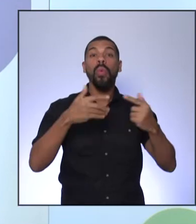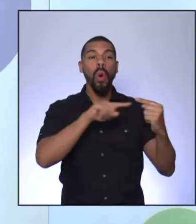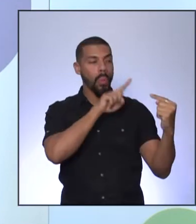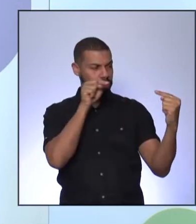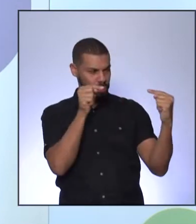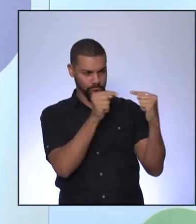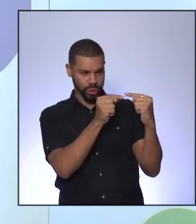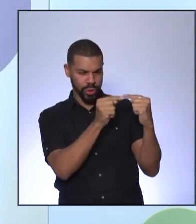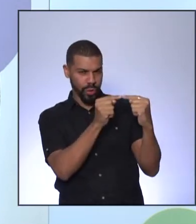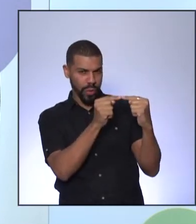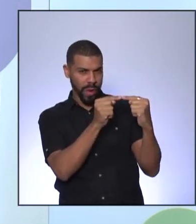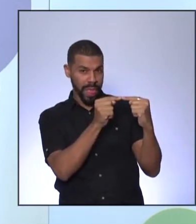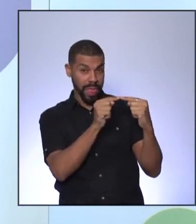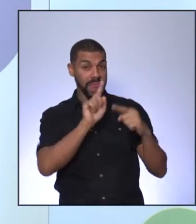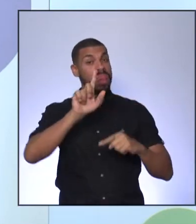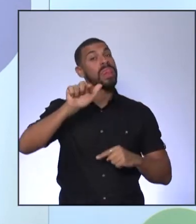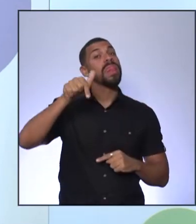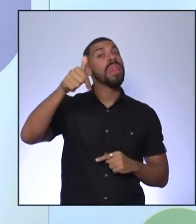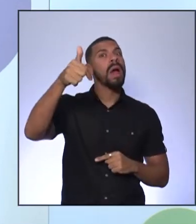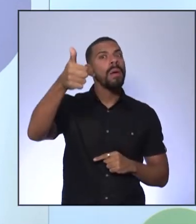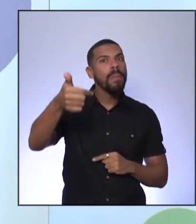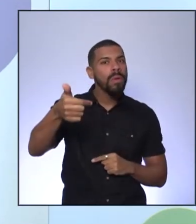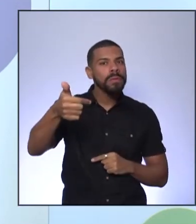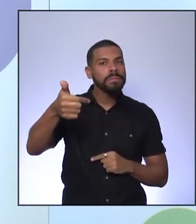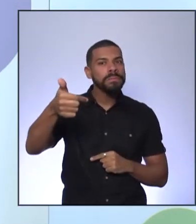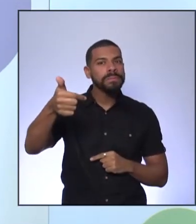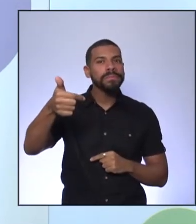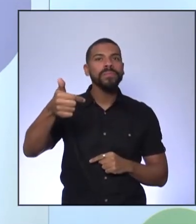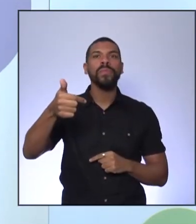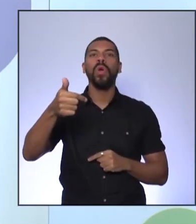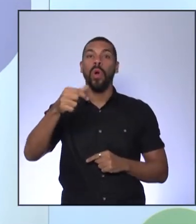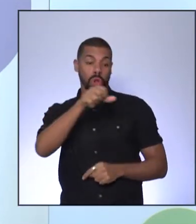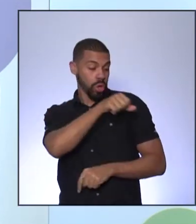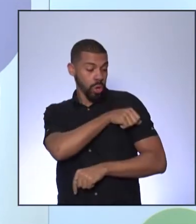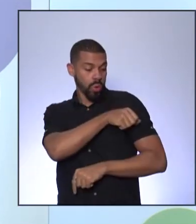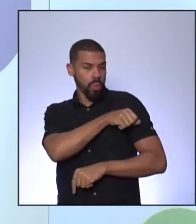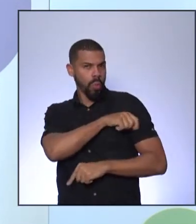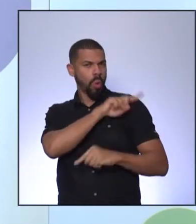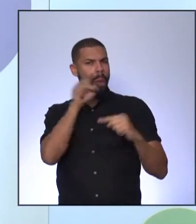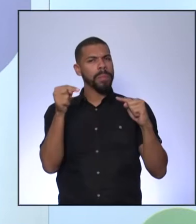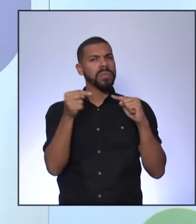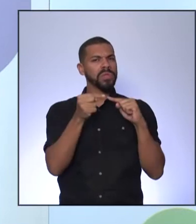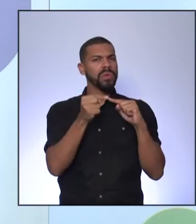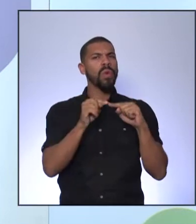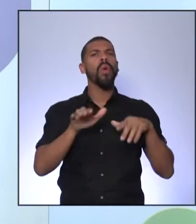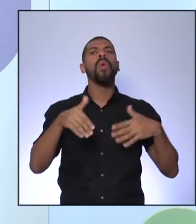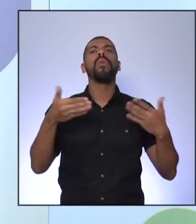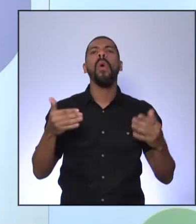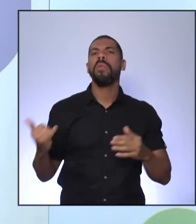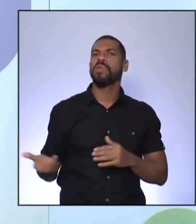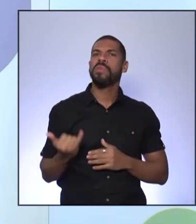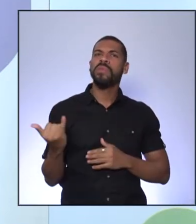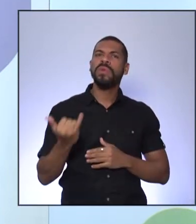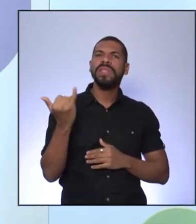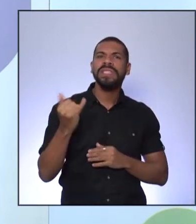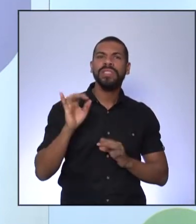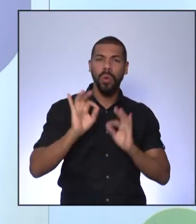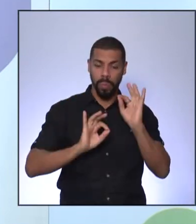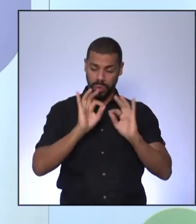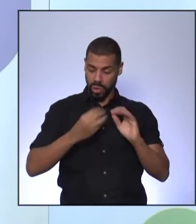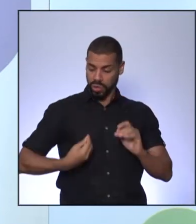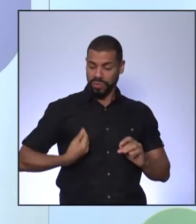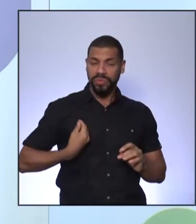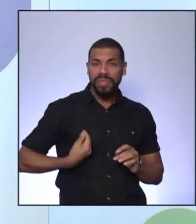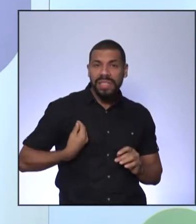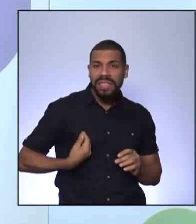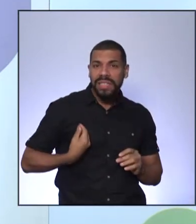objetivos. Depois eu falei sobre os objetivos no 9º ano, ou seja, qual a importância do projeto de vida, de se pensar um